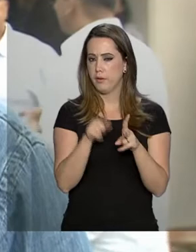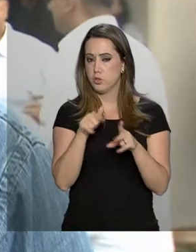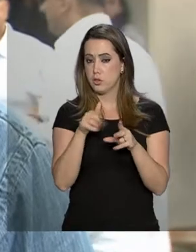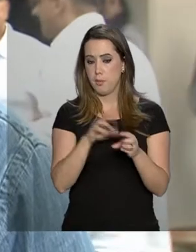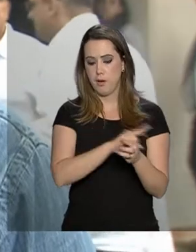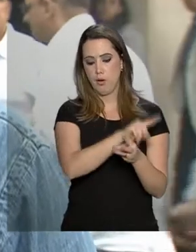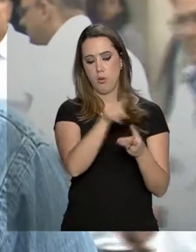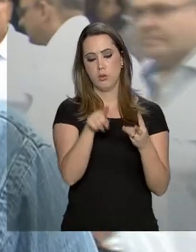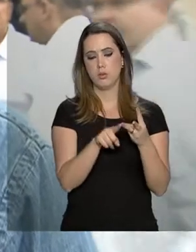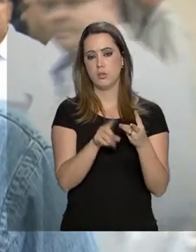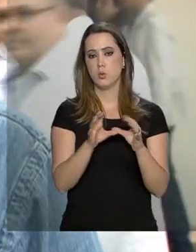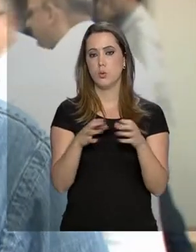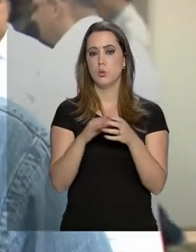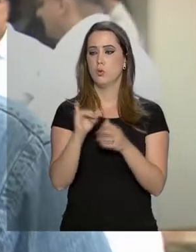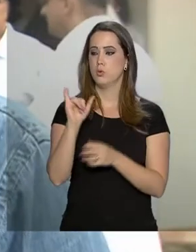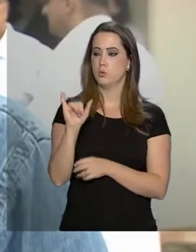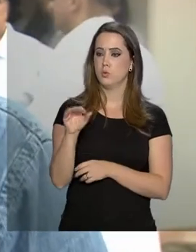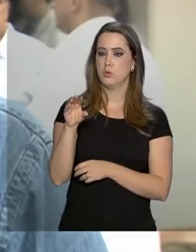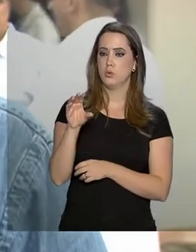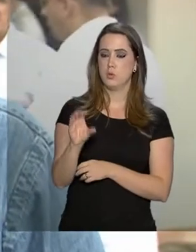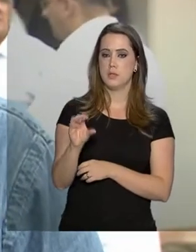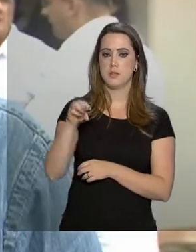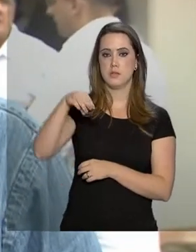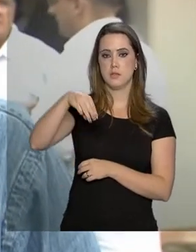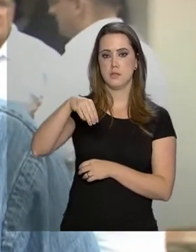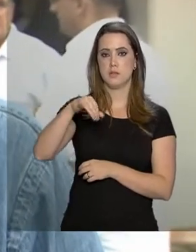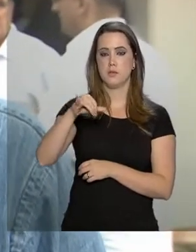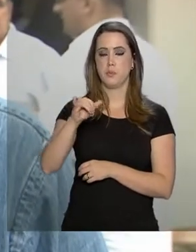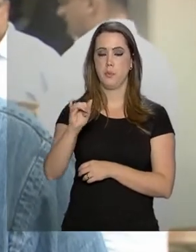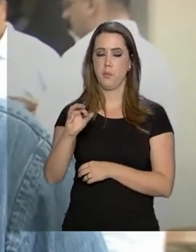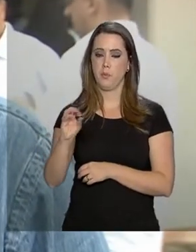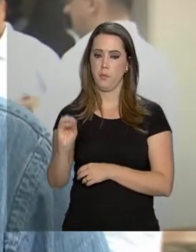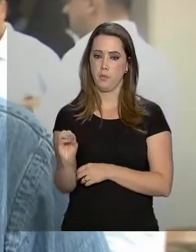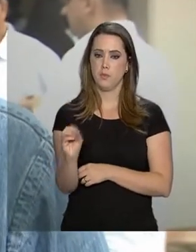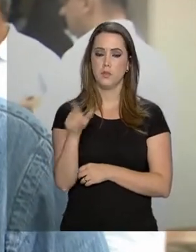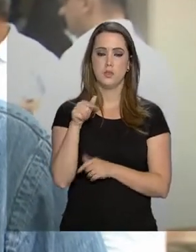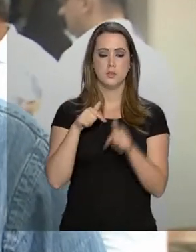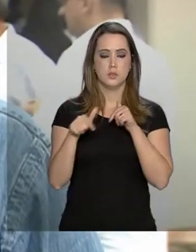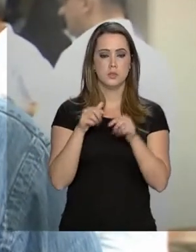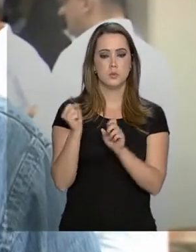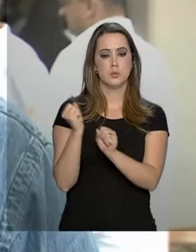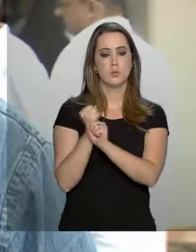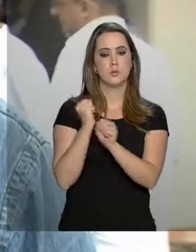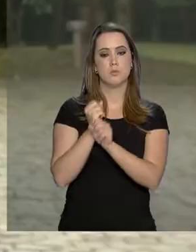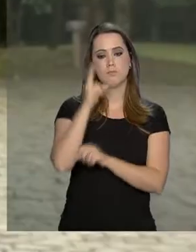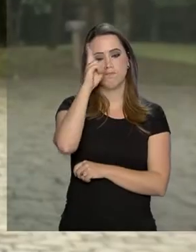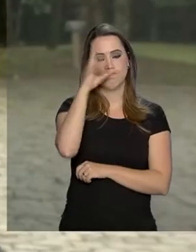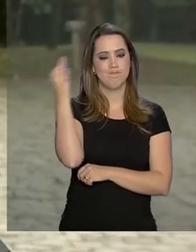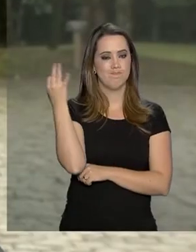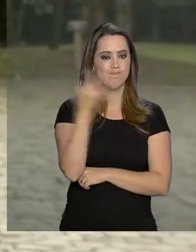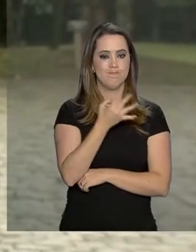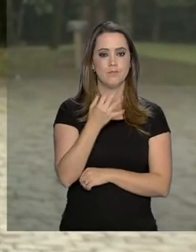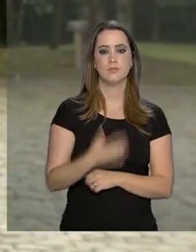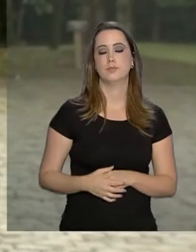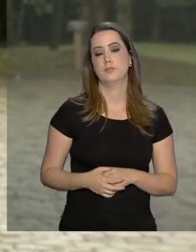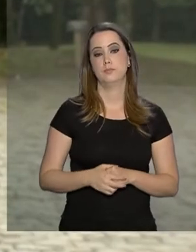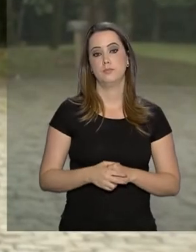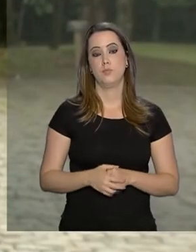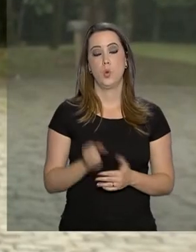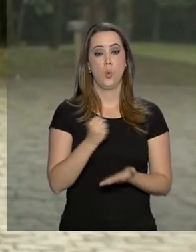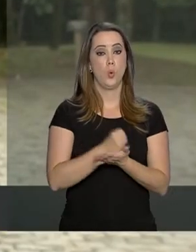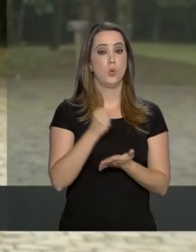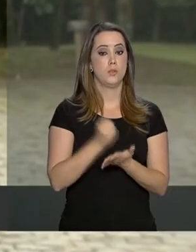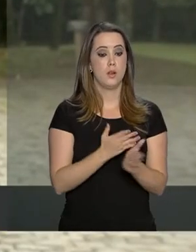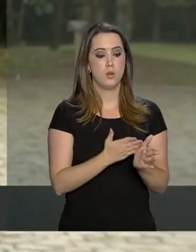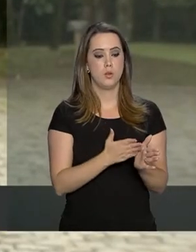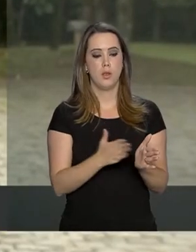icm-bio que é um time muito qualificado o time daqui do parque nacional do itatiaia também construiu uma história de sucesso o contrato de concessão tem a duração